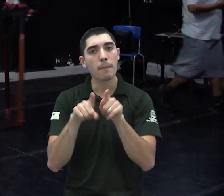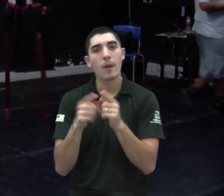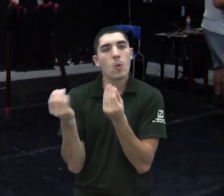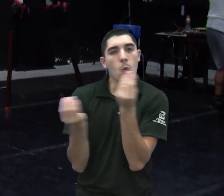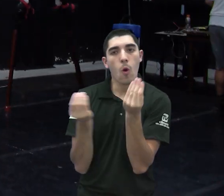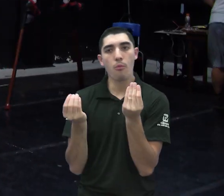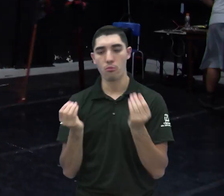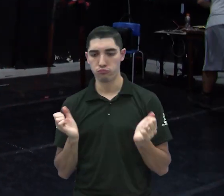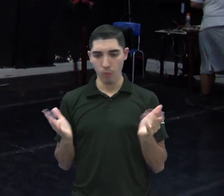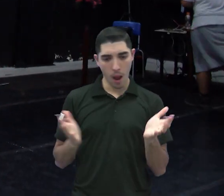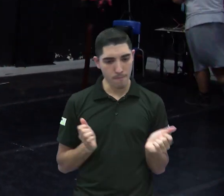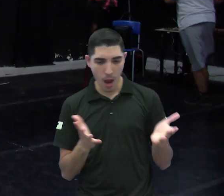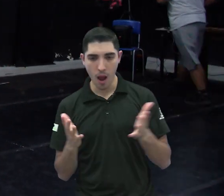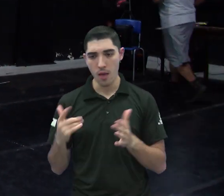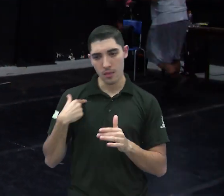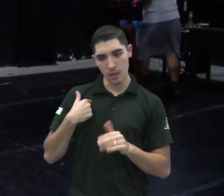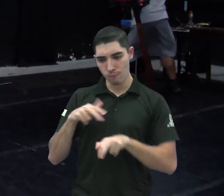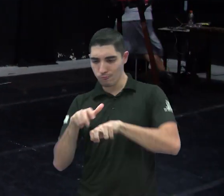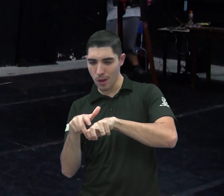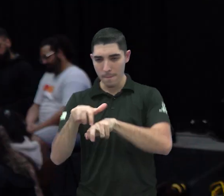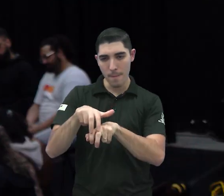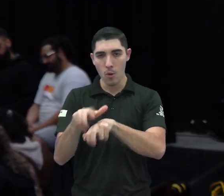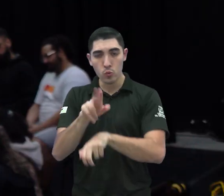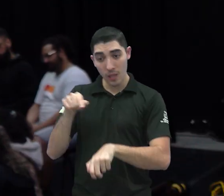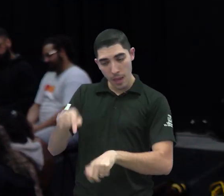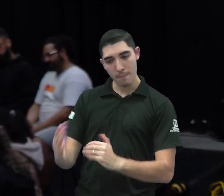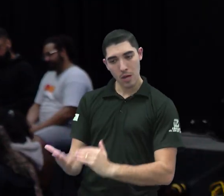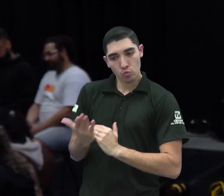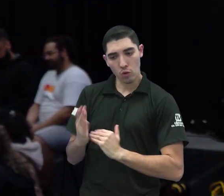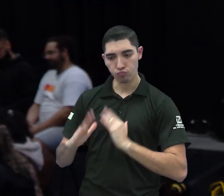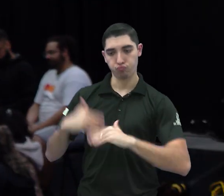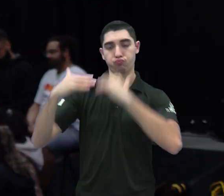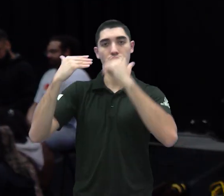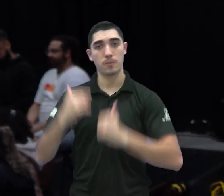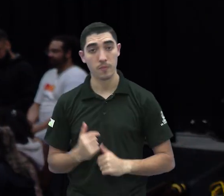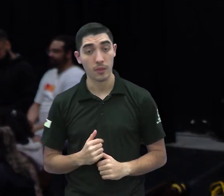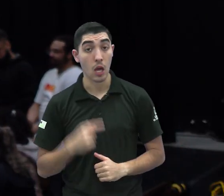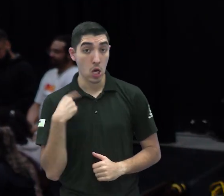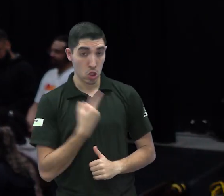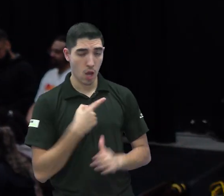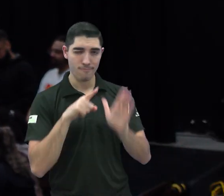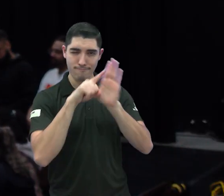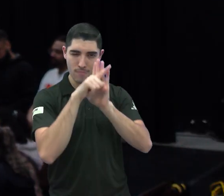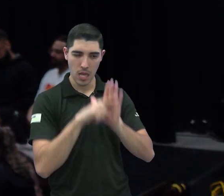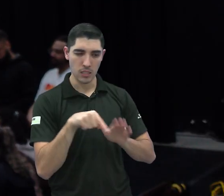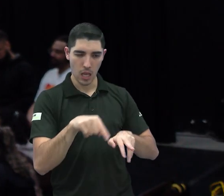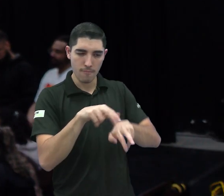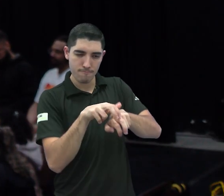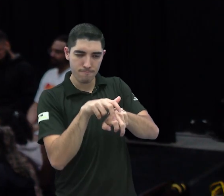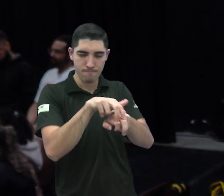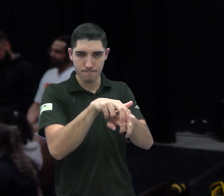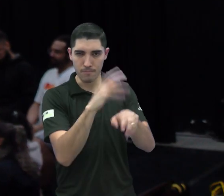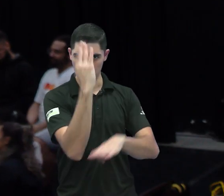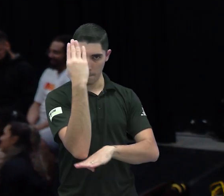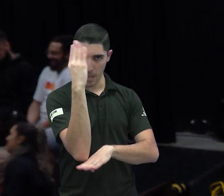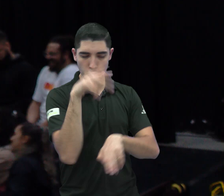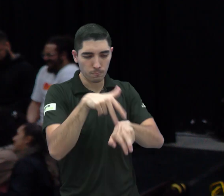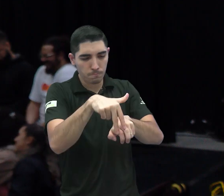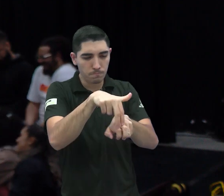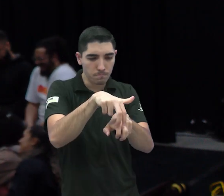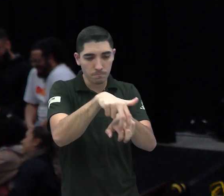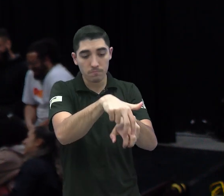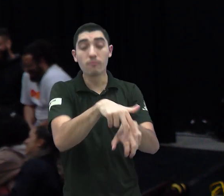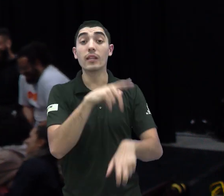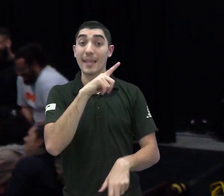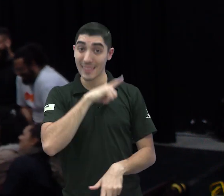desenvolvimentos cênicos com o uso da perna de pau. Nossa, quando a gente pesquisa com a perna de pau, a gente tem toda essa